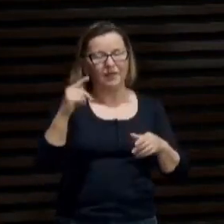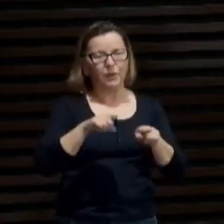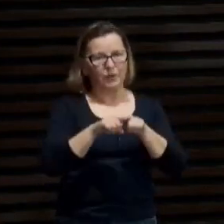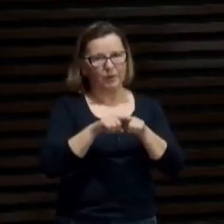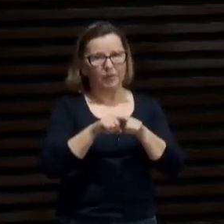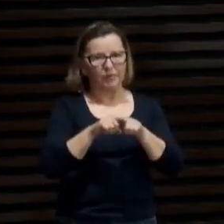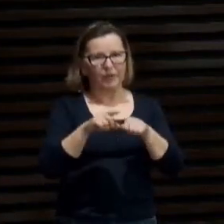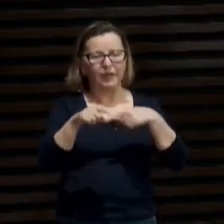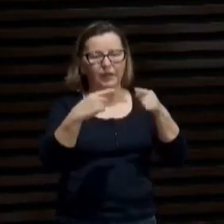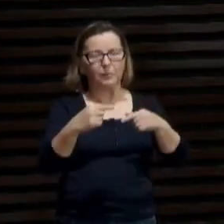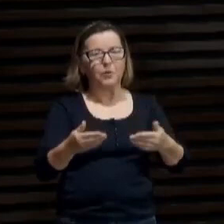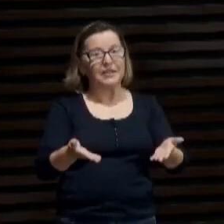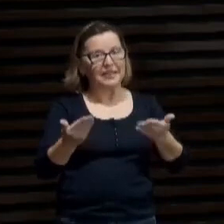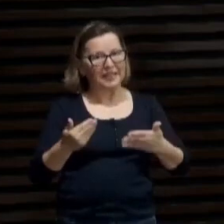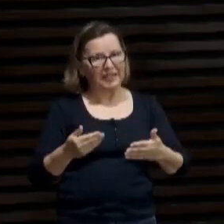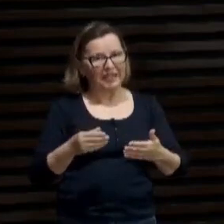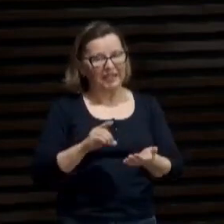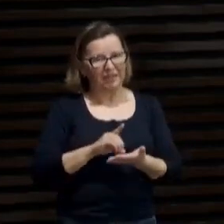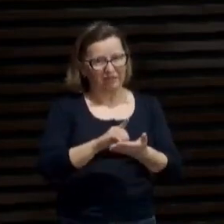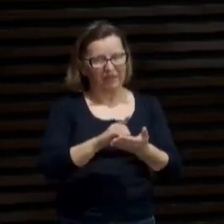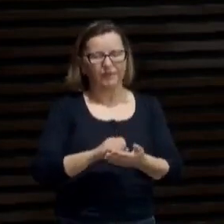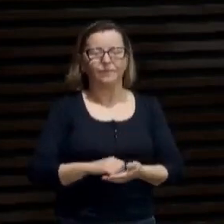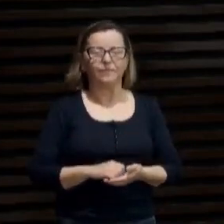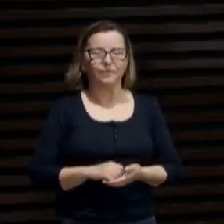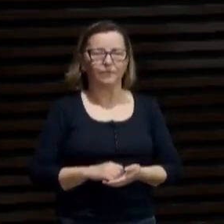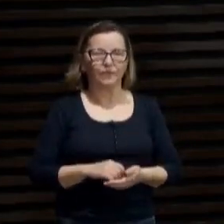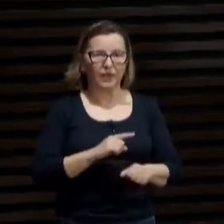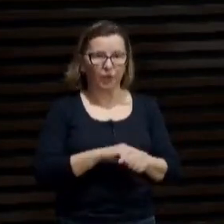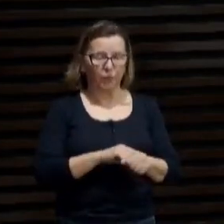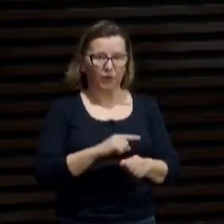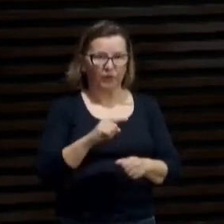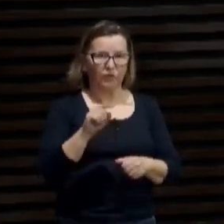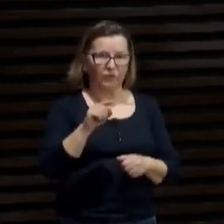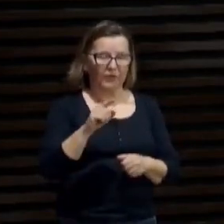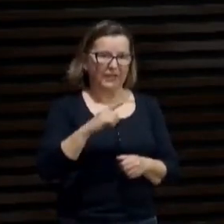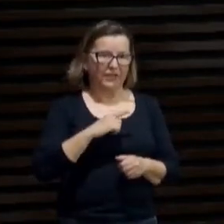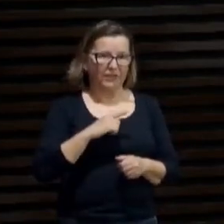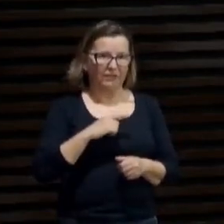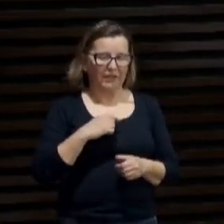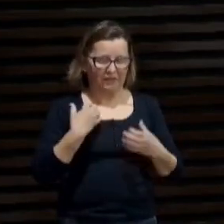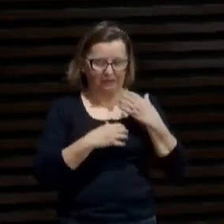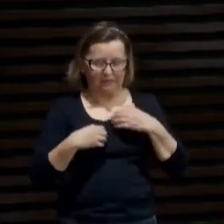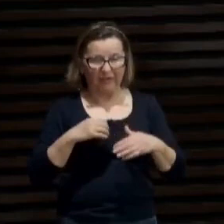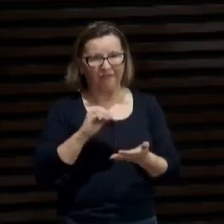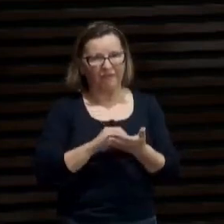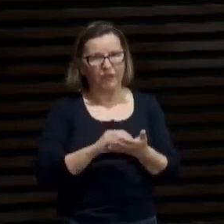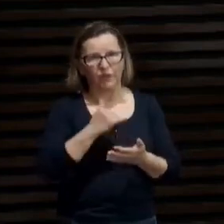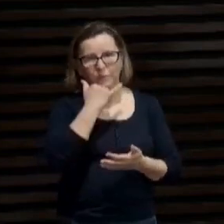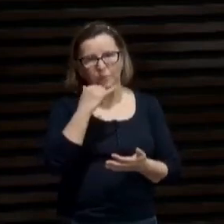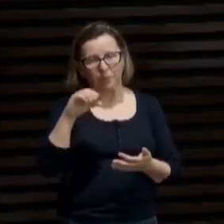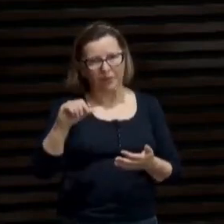Enquanto nós tivermos amargura e falta de perdão no coração, a alegria não estará com você e nem comigo. Esse é o